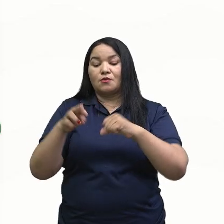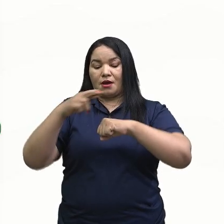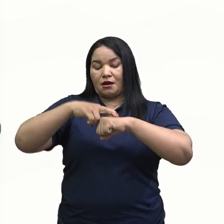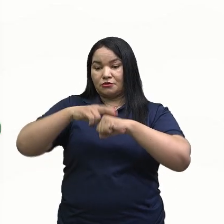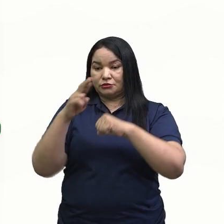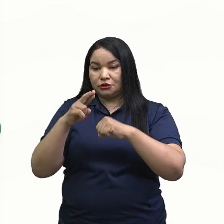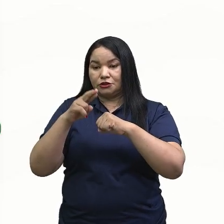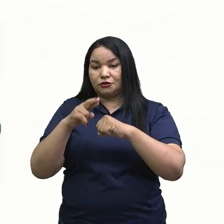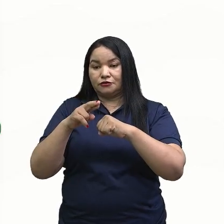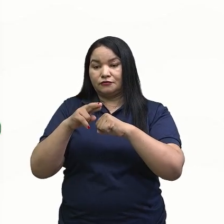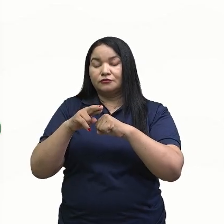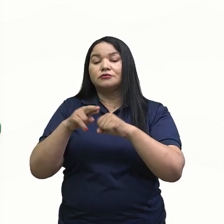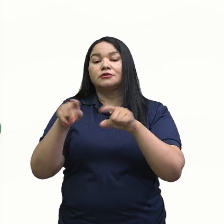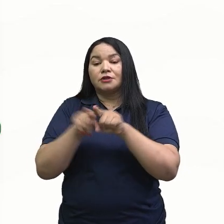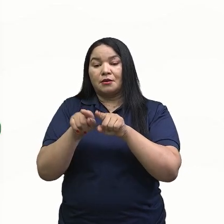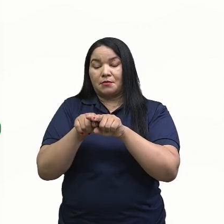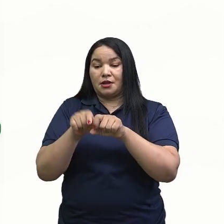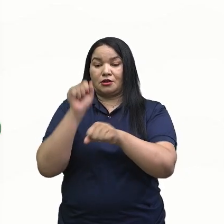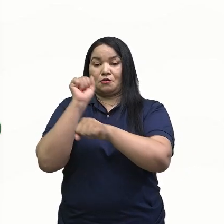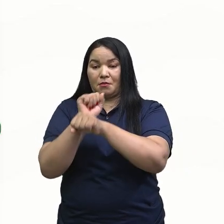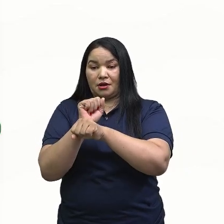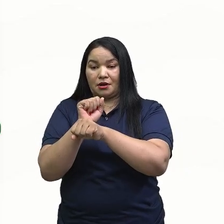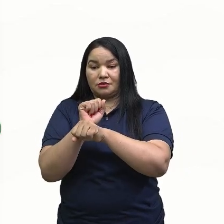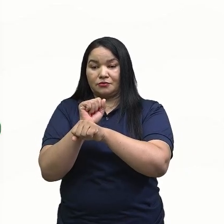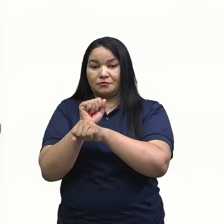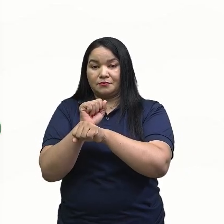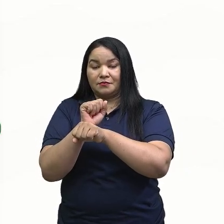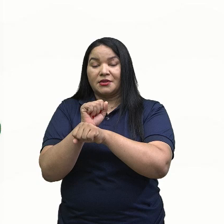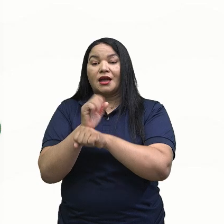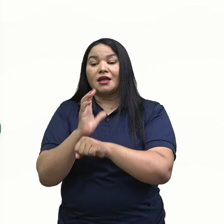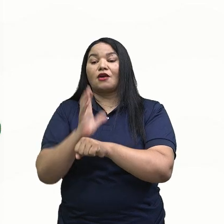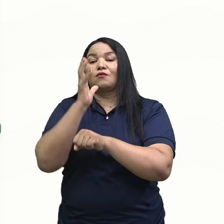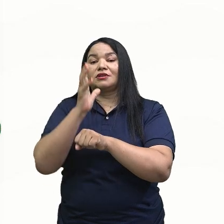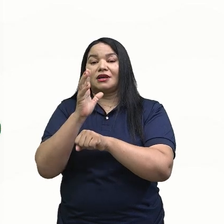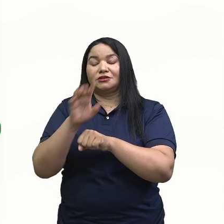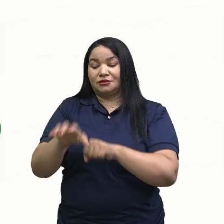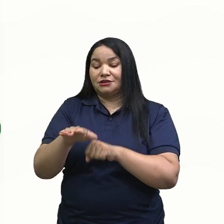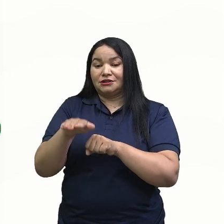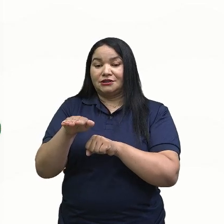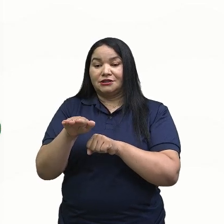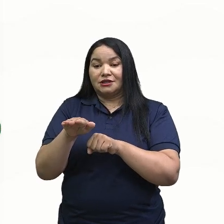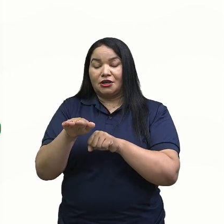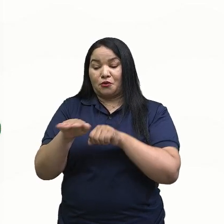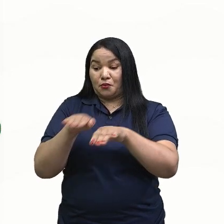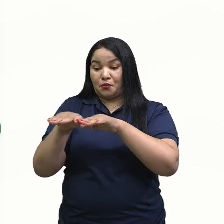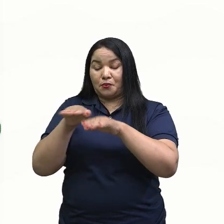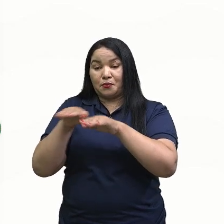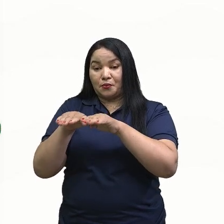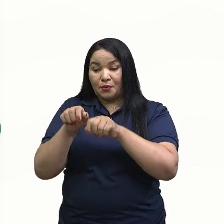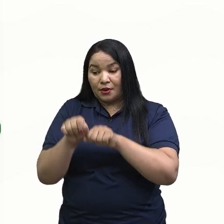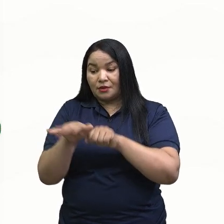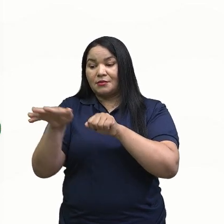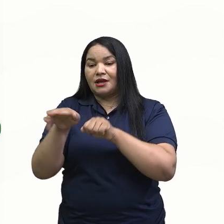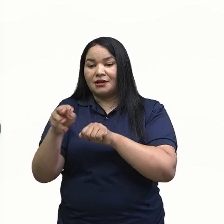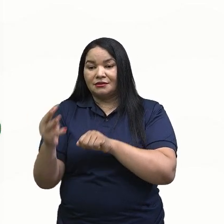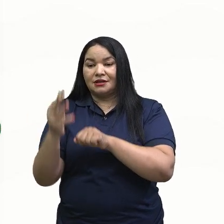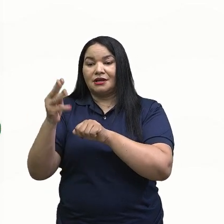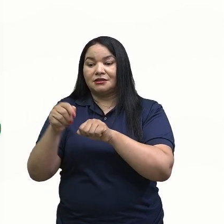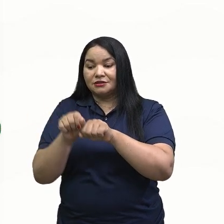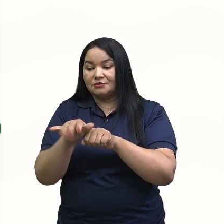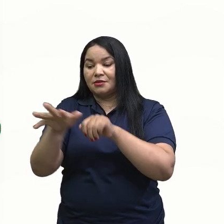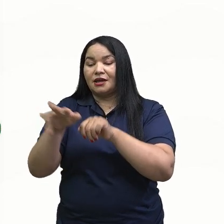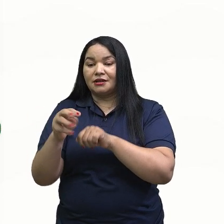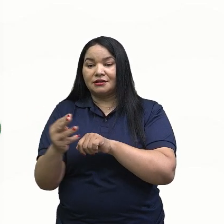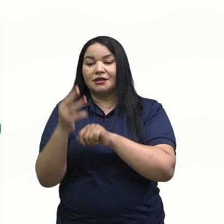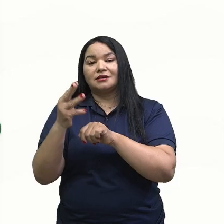Que estão estáveis, e aí vai ocorrer outra reação e cada um libera mais 3, que dá 9, e aí nós